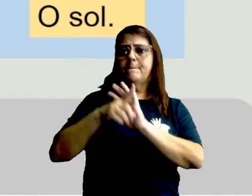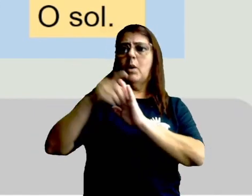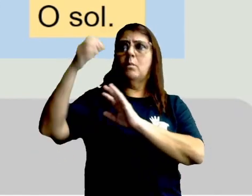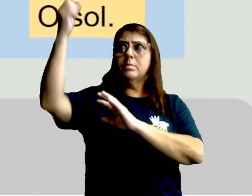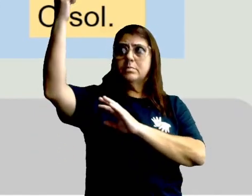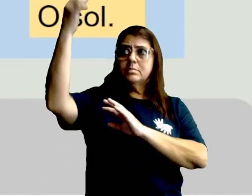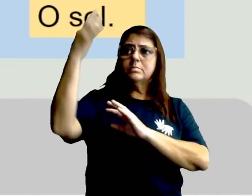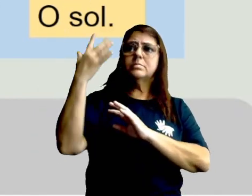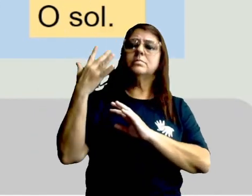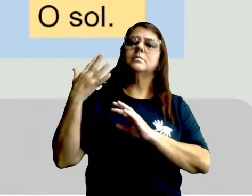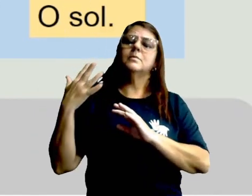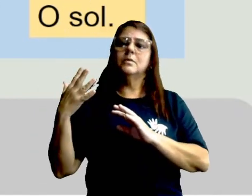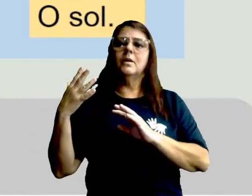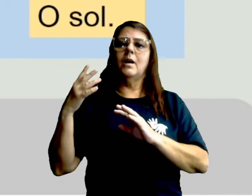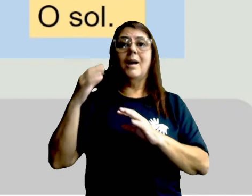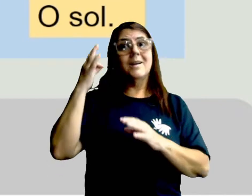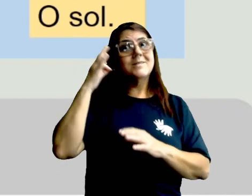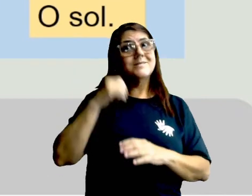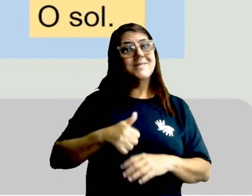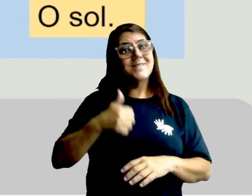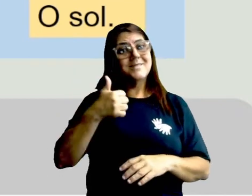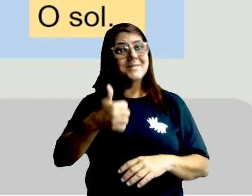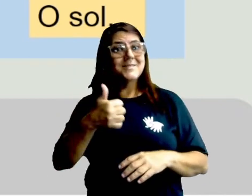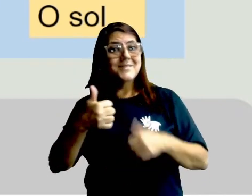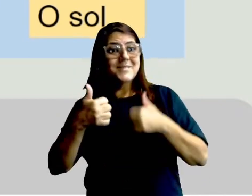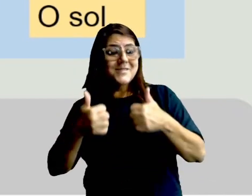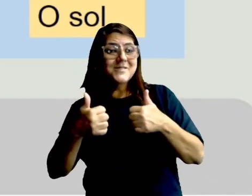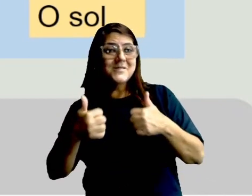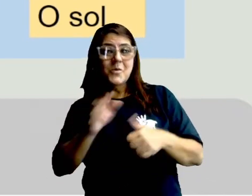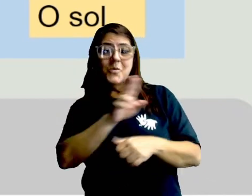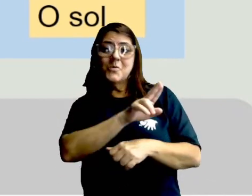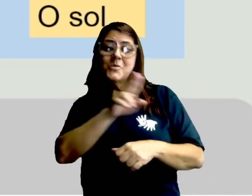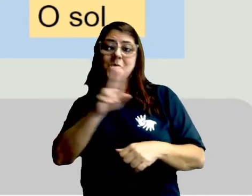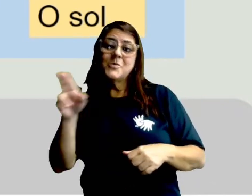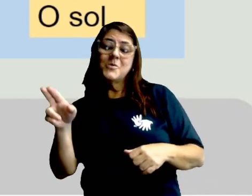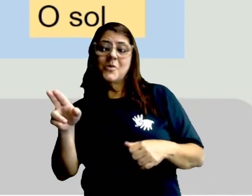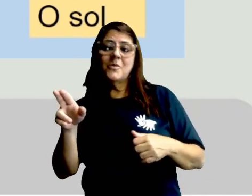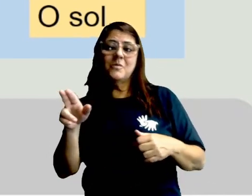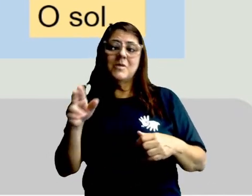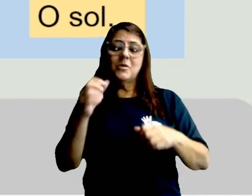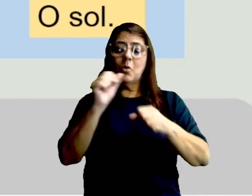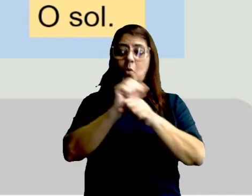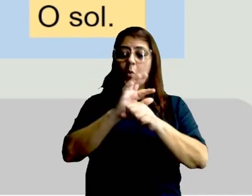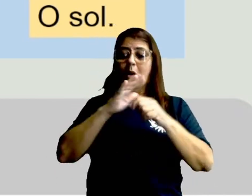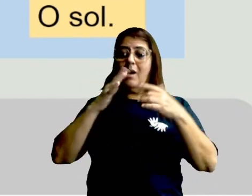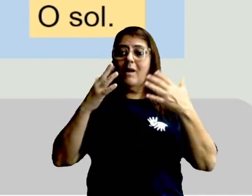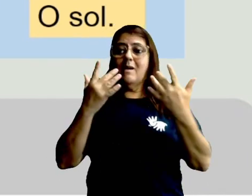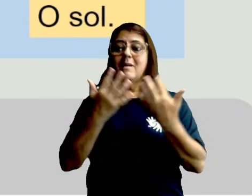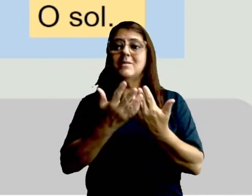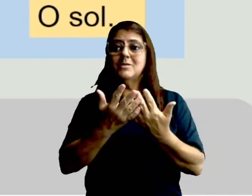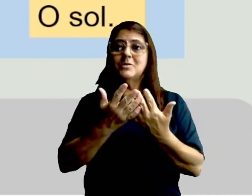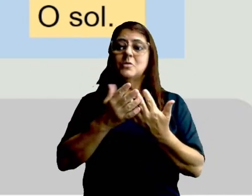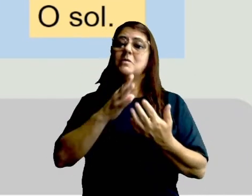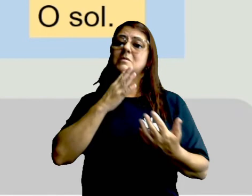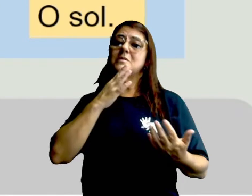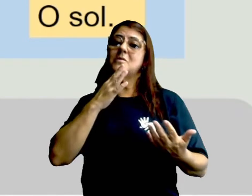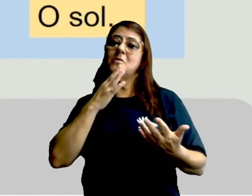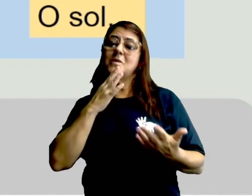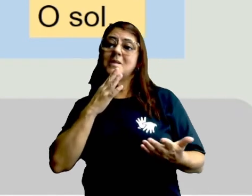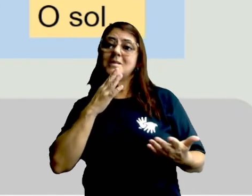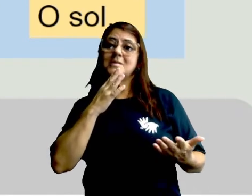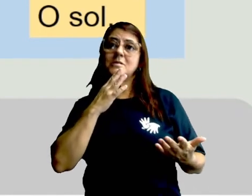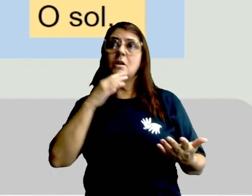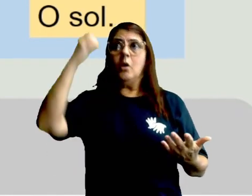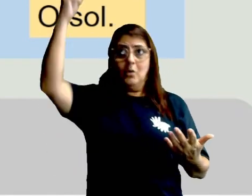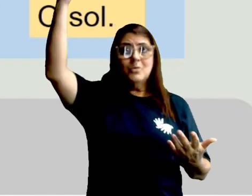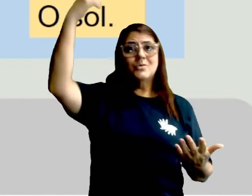e emitem luz própria, você acertou. E qual o nome do astro luminoso, né, que tem luz própria que você